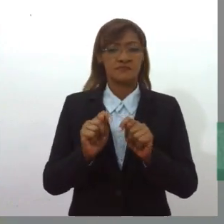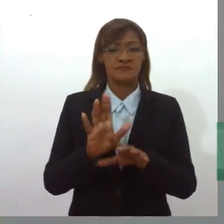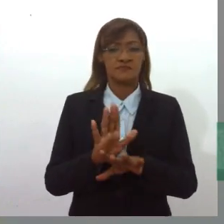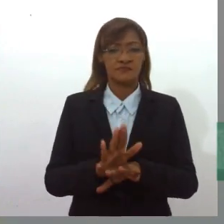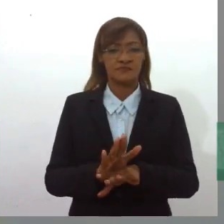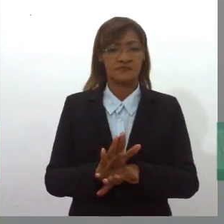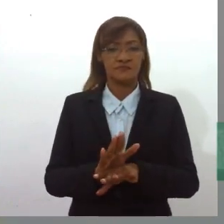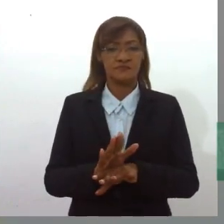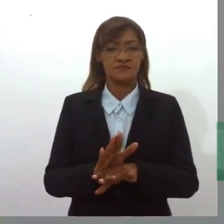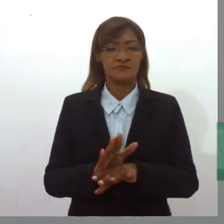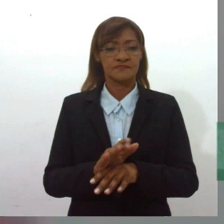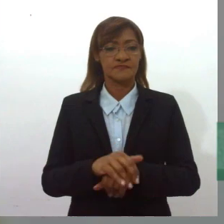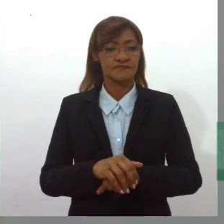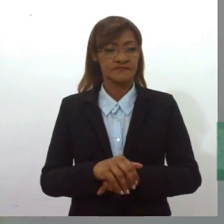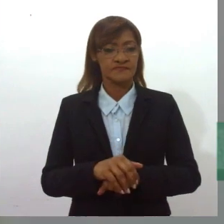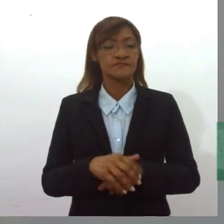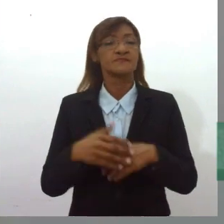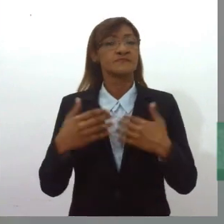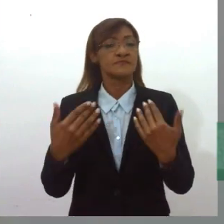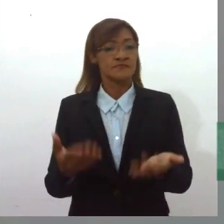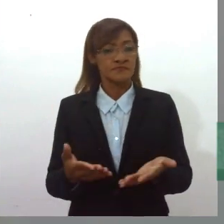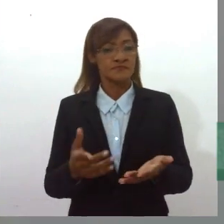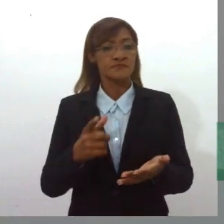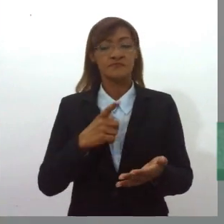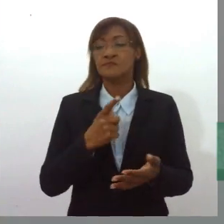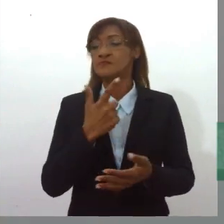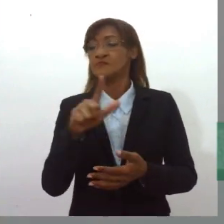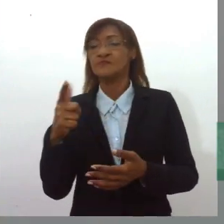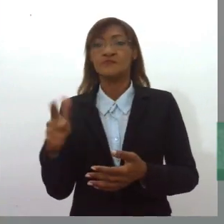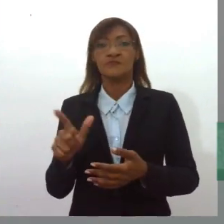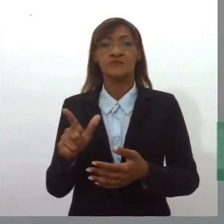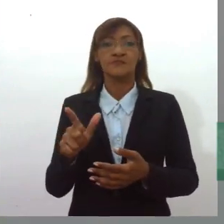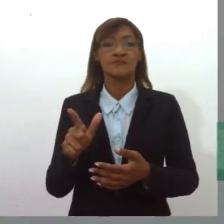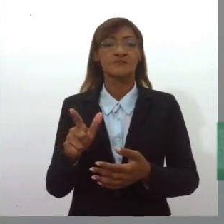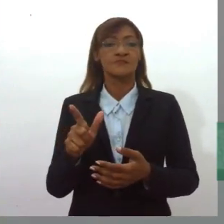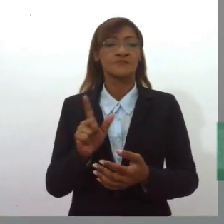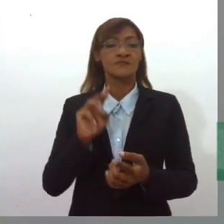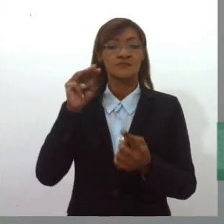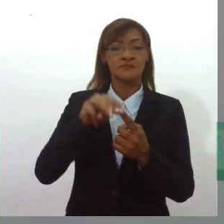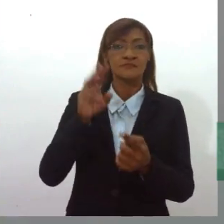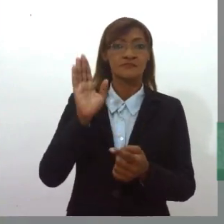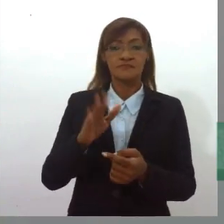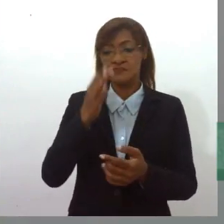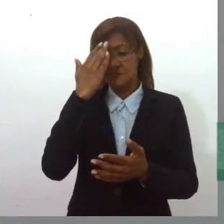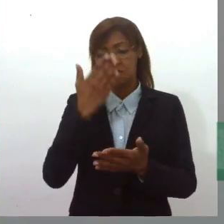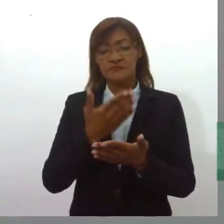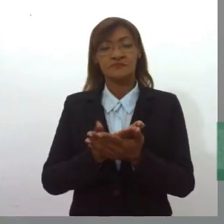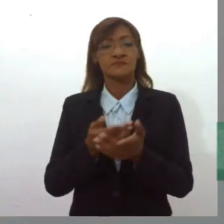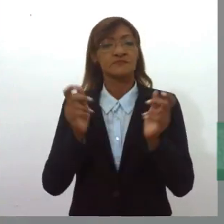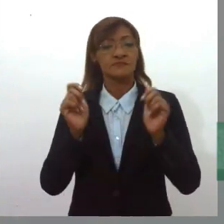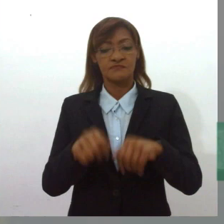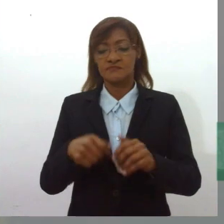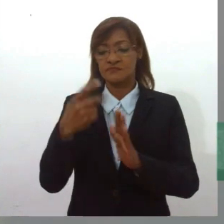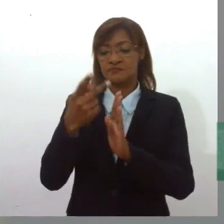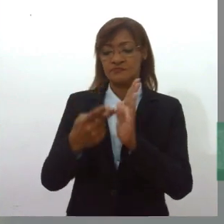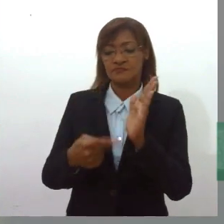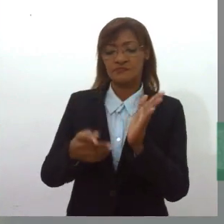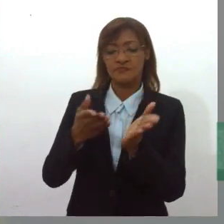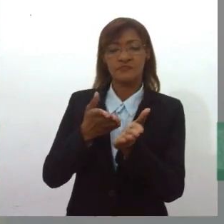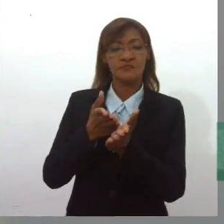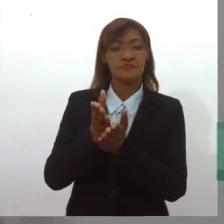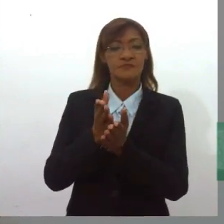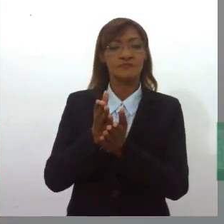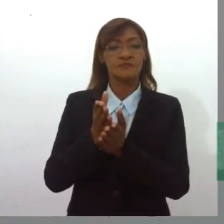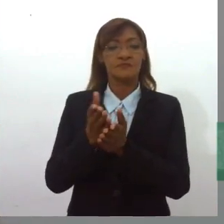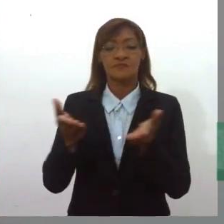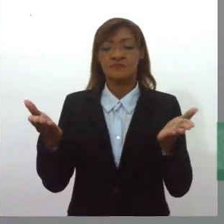sustentável humanitária existem outros métodos e eu acredito que esse e eh esse projeto de lei sendo sancionado ele vai colocar o Brasil